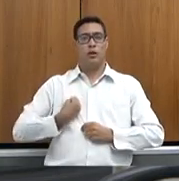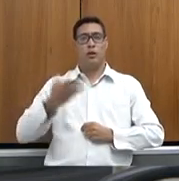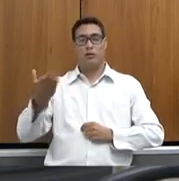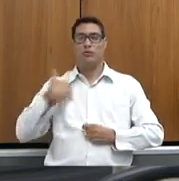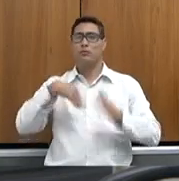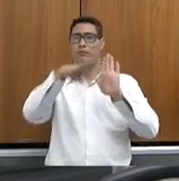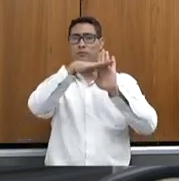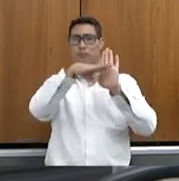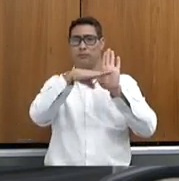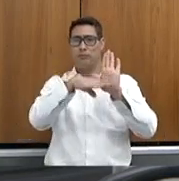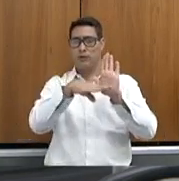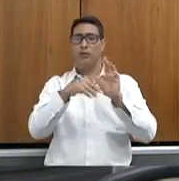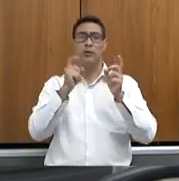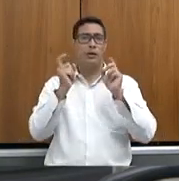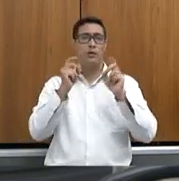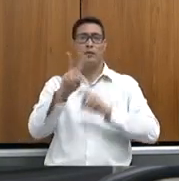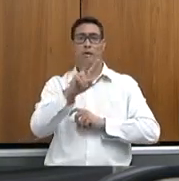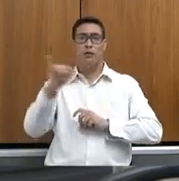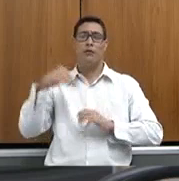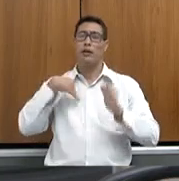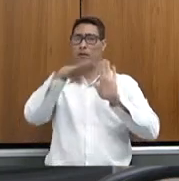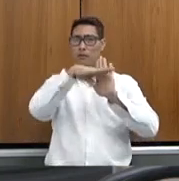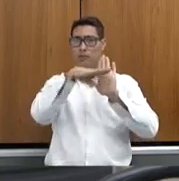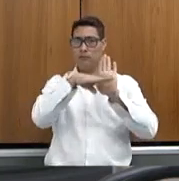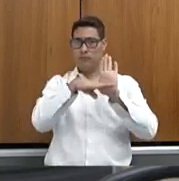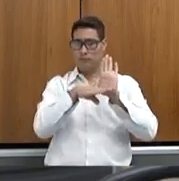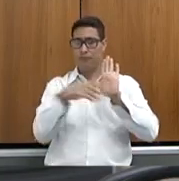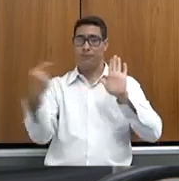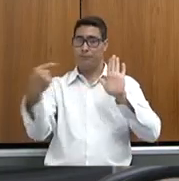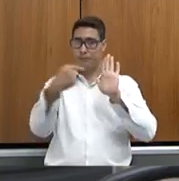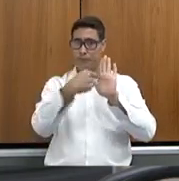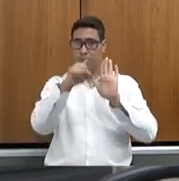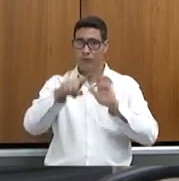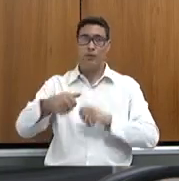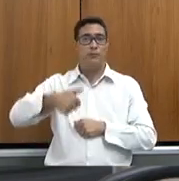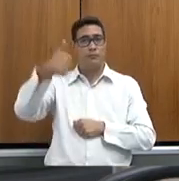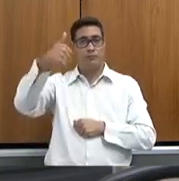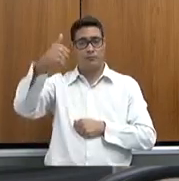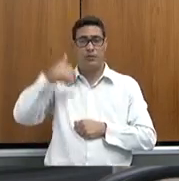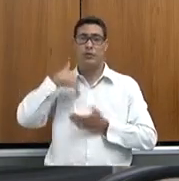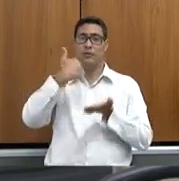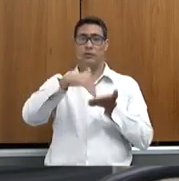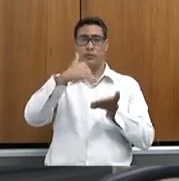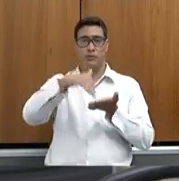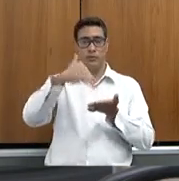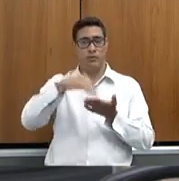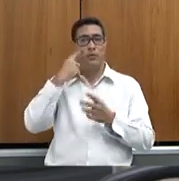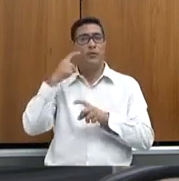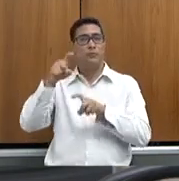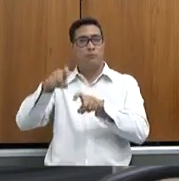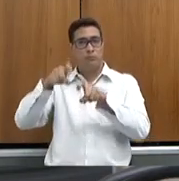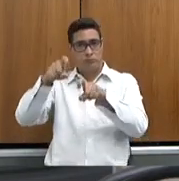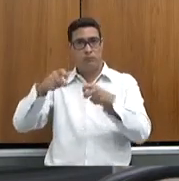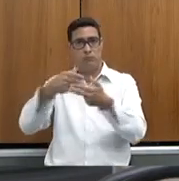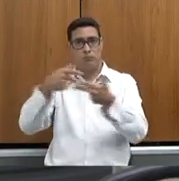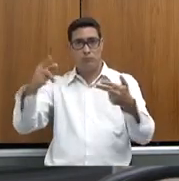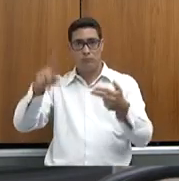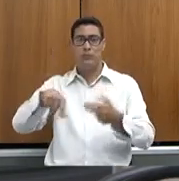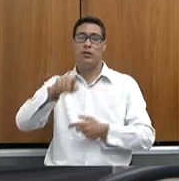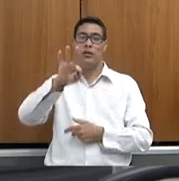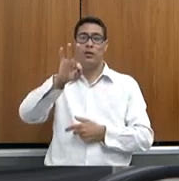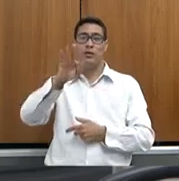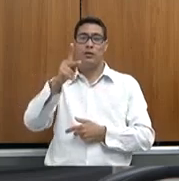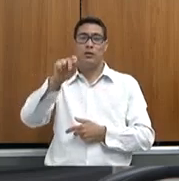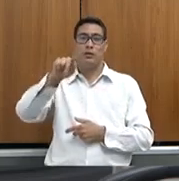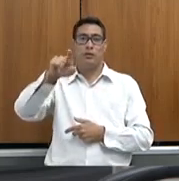obedecerão as seguintes normas e procedimentos. O secretário de Estado de Agricultura, Pecuária e Abastecimento, excelentíssimo senhor Tales